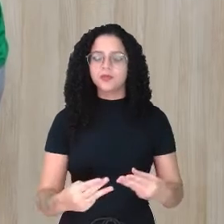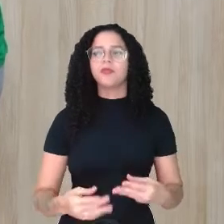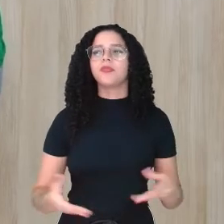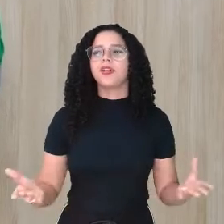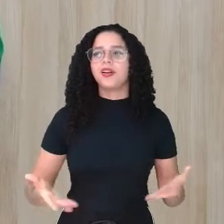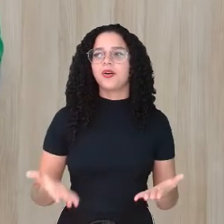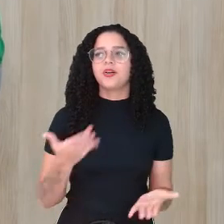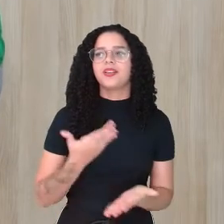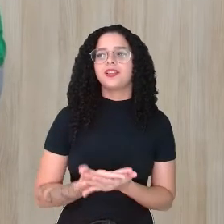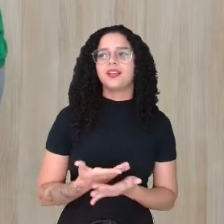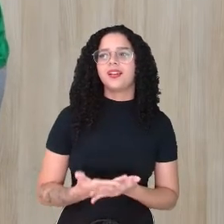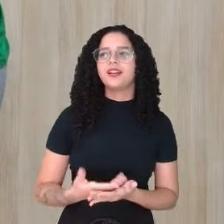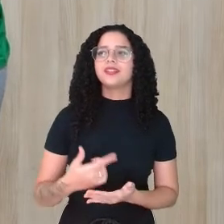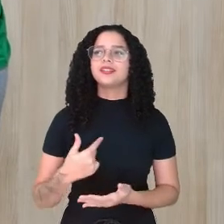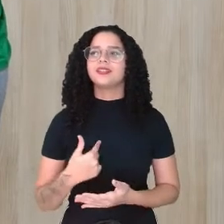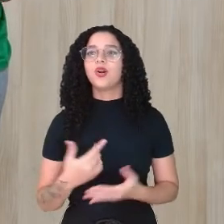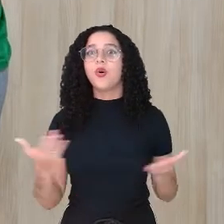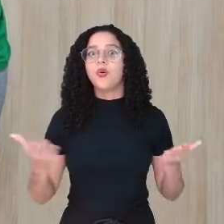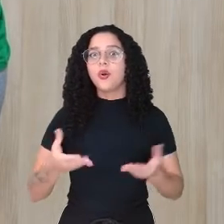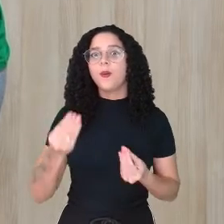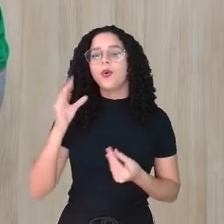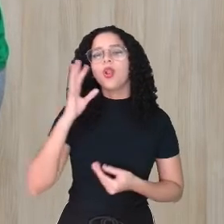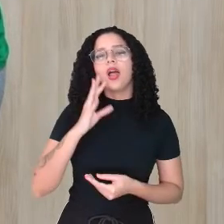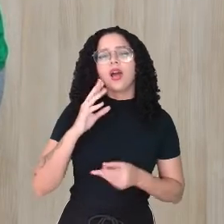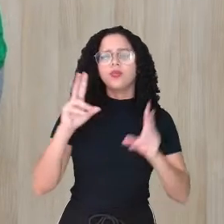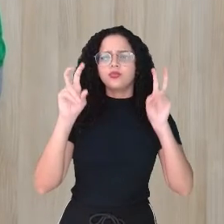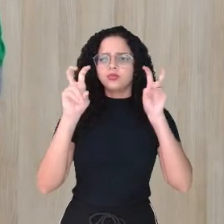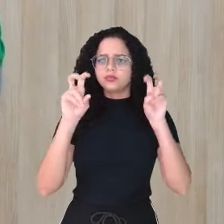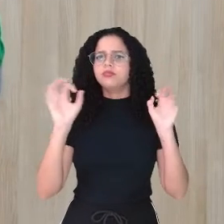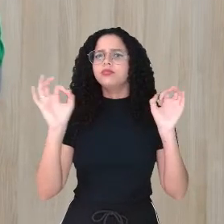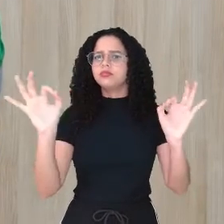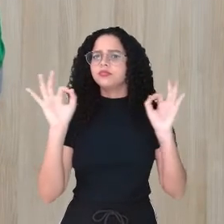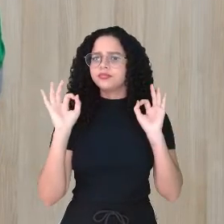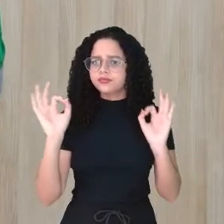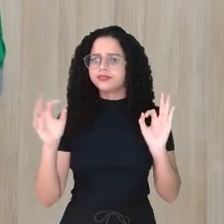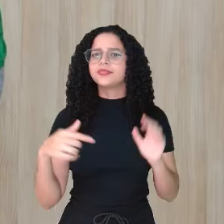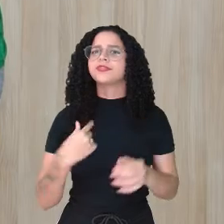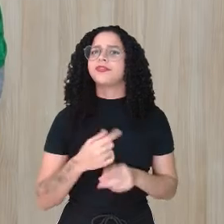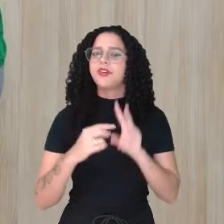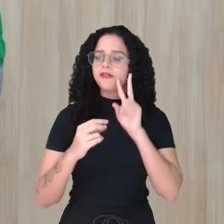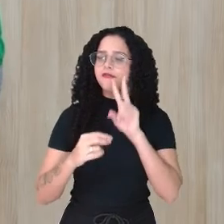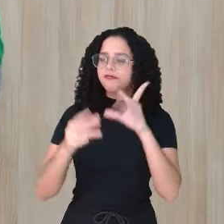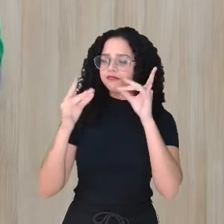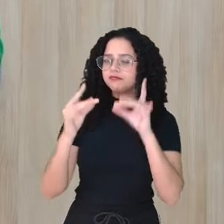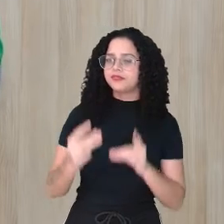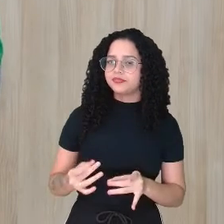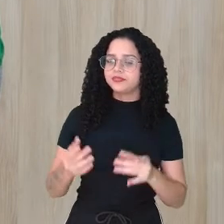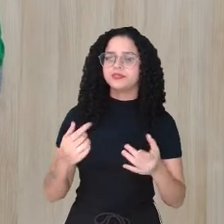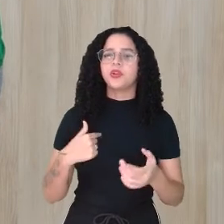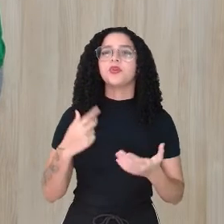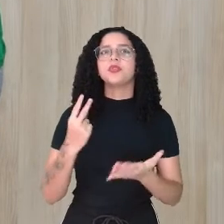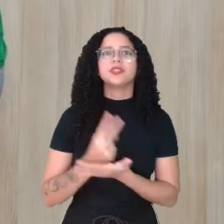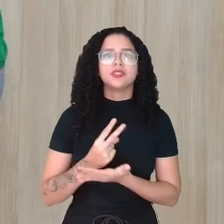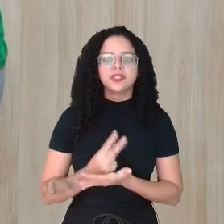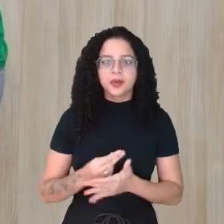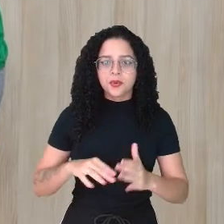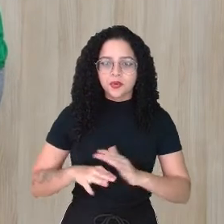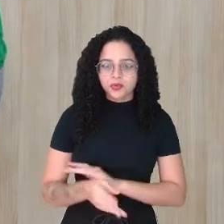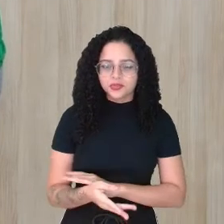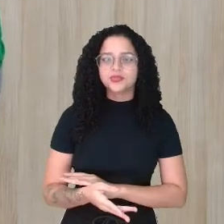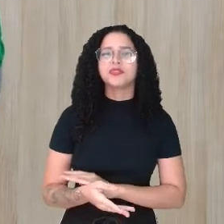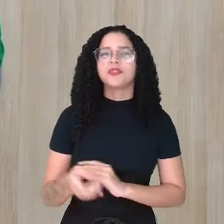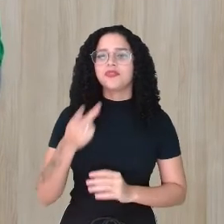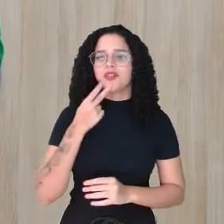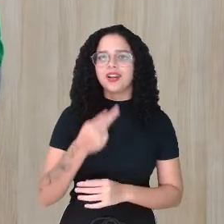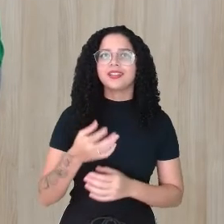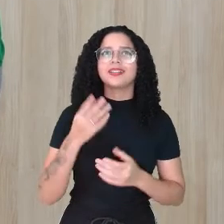aula aqui, que hoje está bem legal, tem um tema bem massa que a gente vai trabalhar. E eu sempre costumo dizer que eu estou